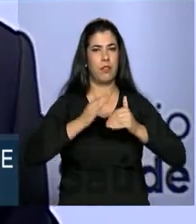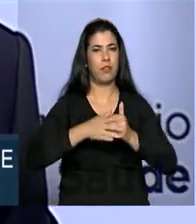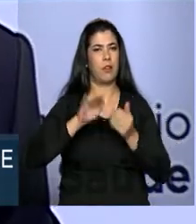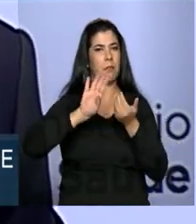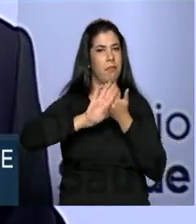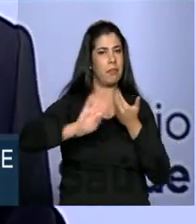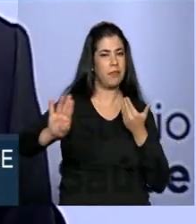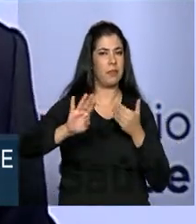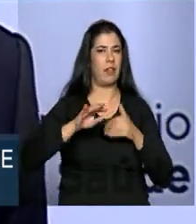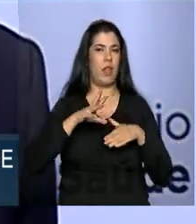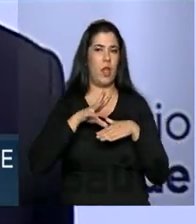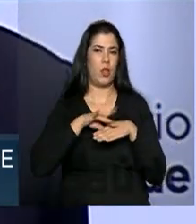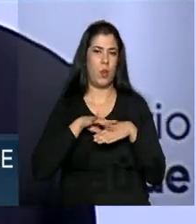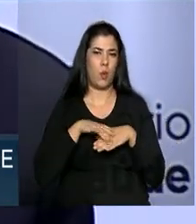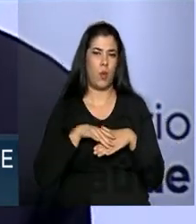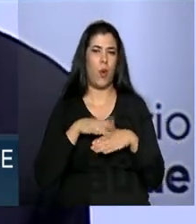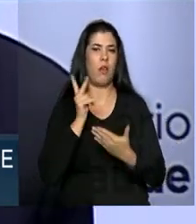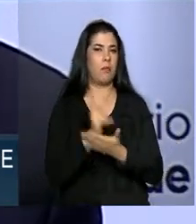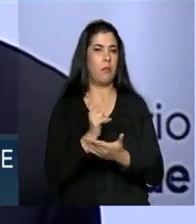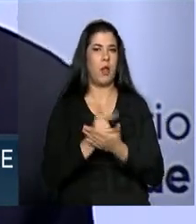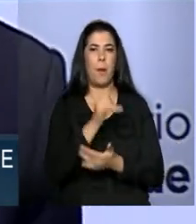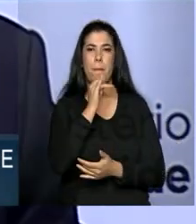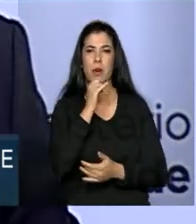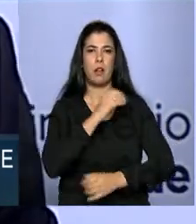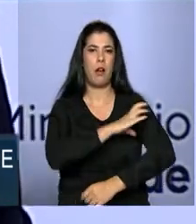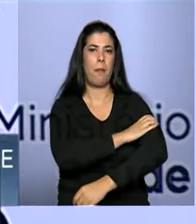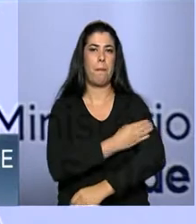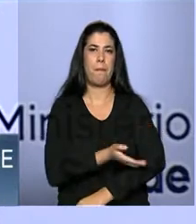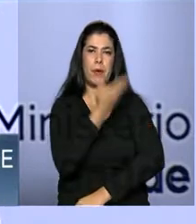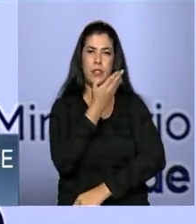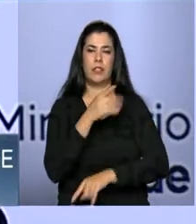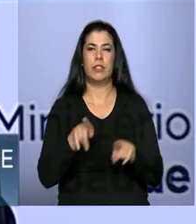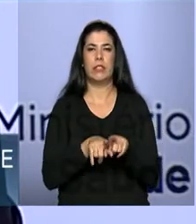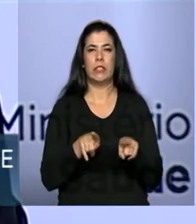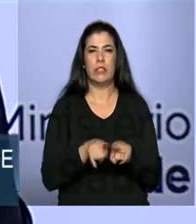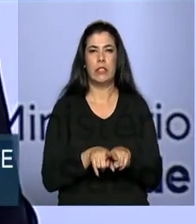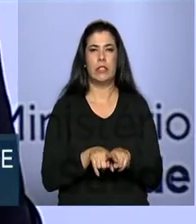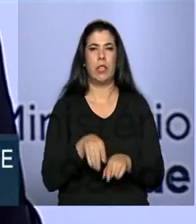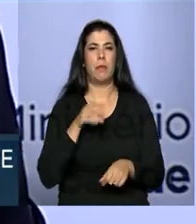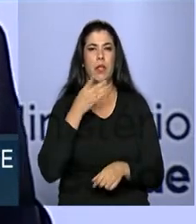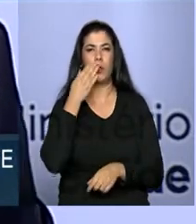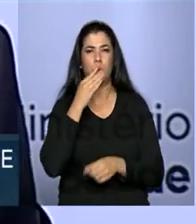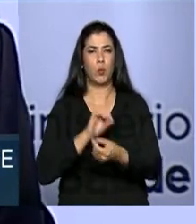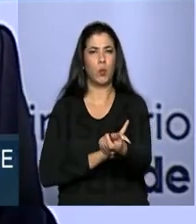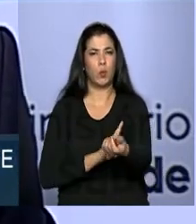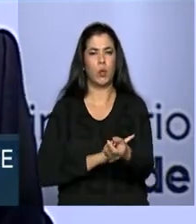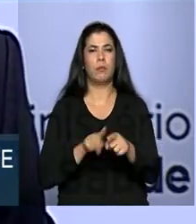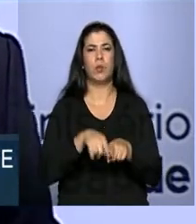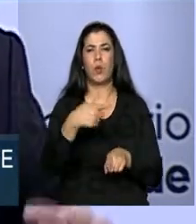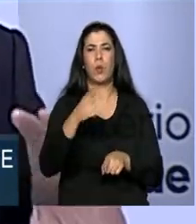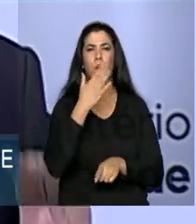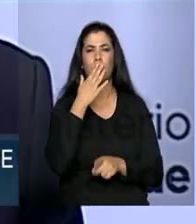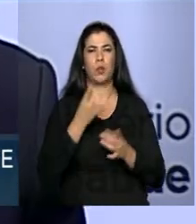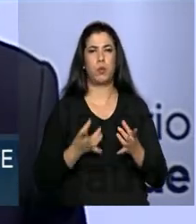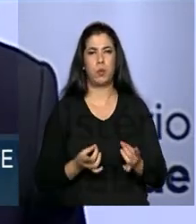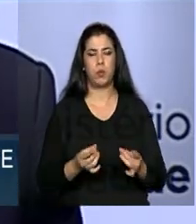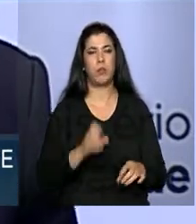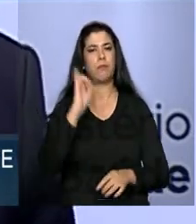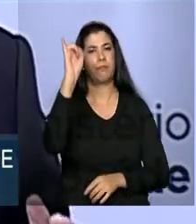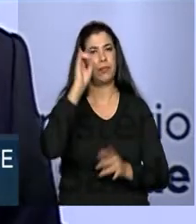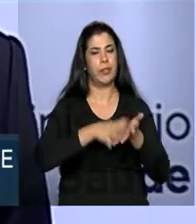doenças crônico-degenerativas, como é o caso da hipertensão, da diabetes, de vários tipos de câncer. Por isso que é extremamente importante